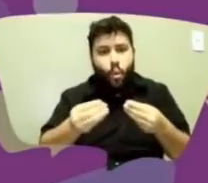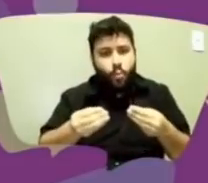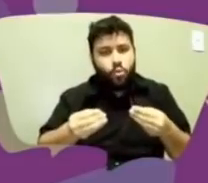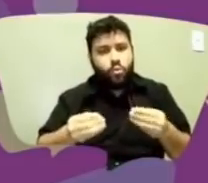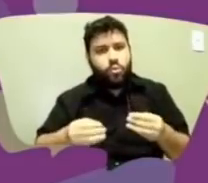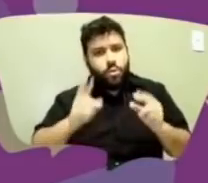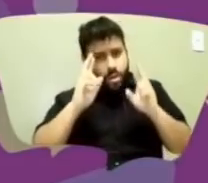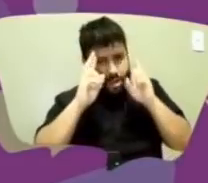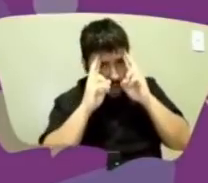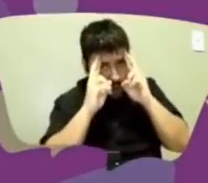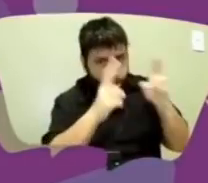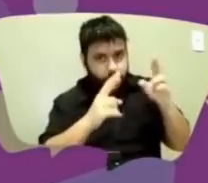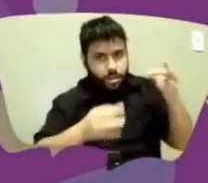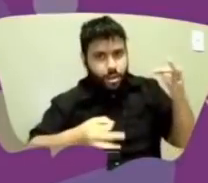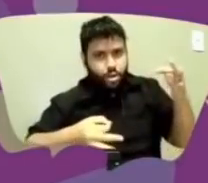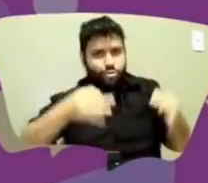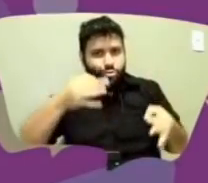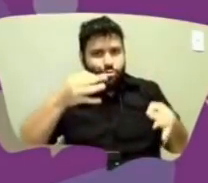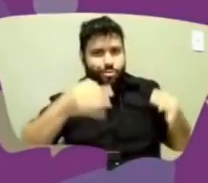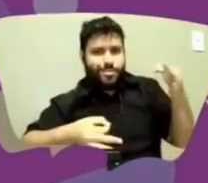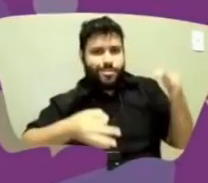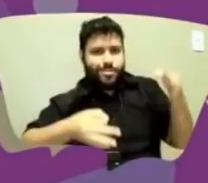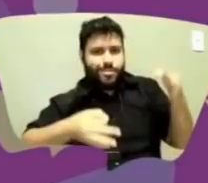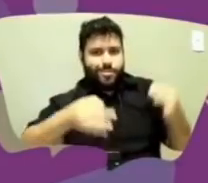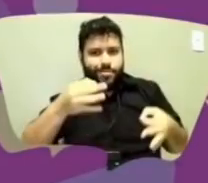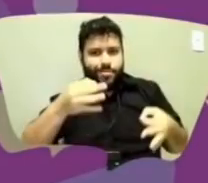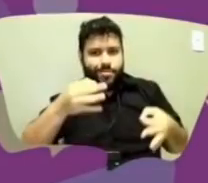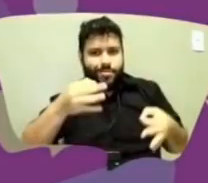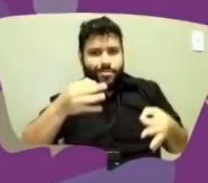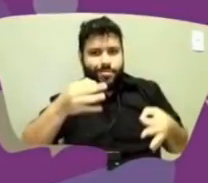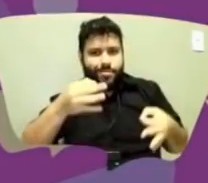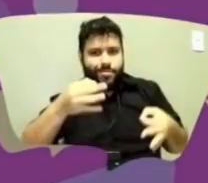sem falso moralismo, sem